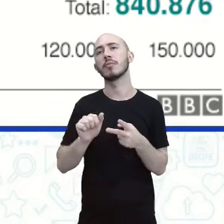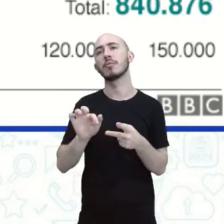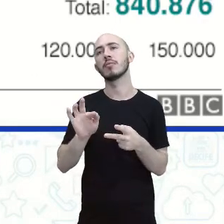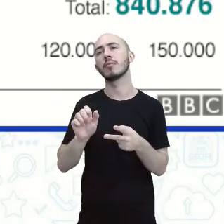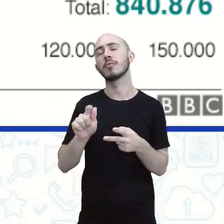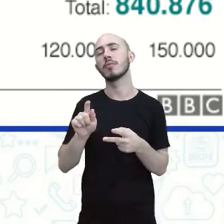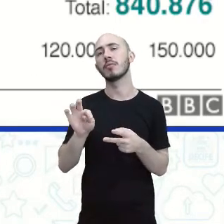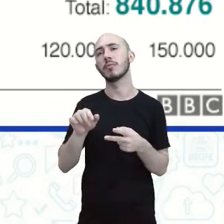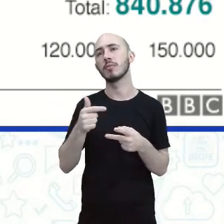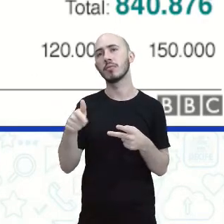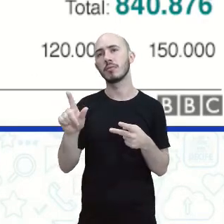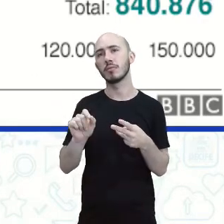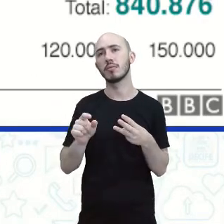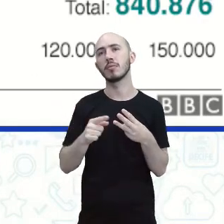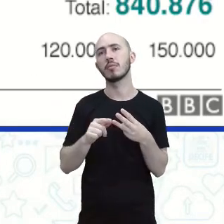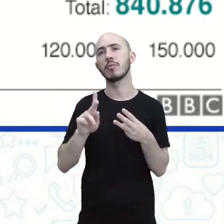Afeganistão,